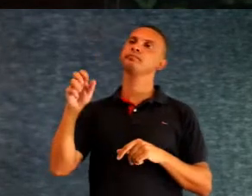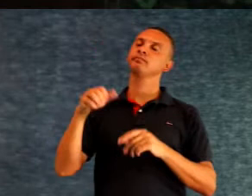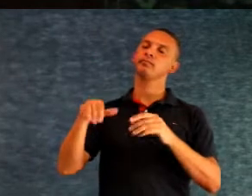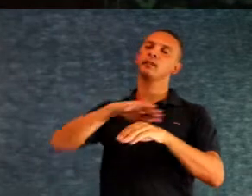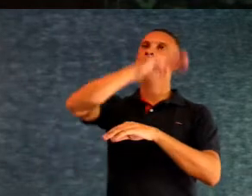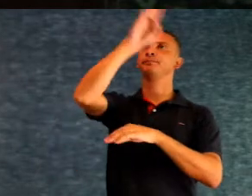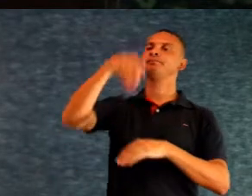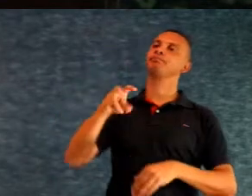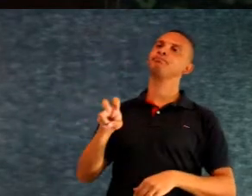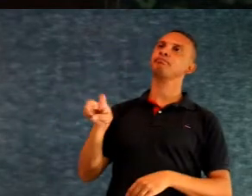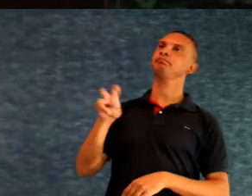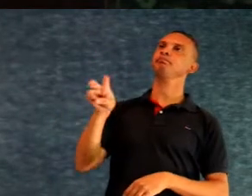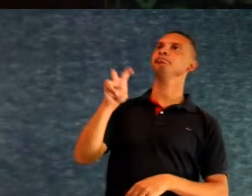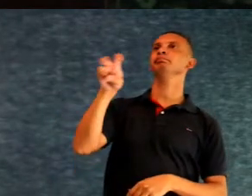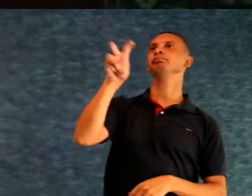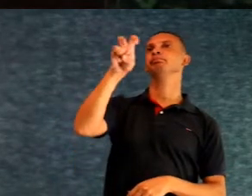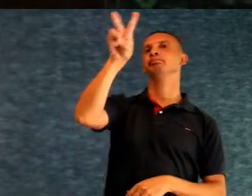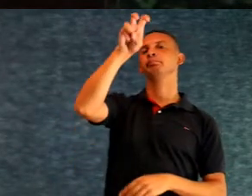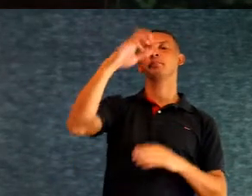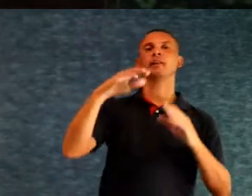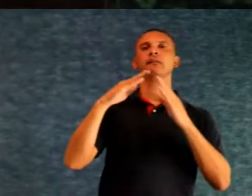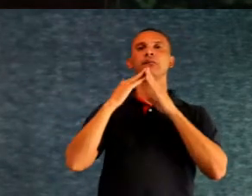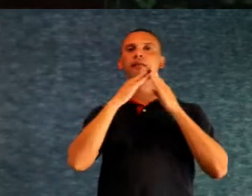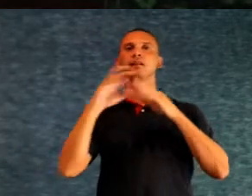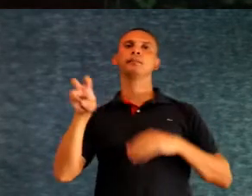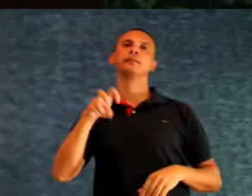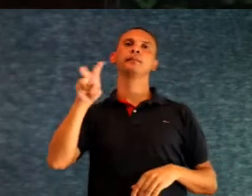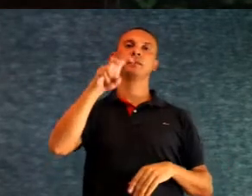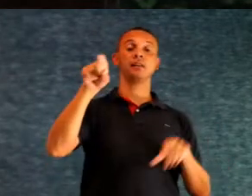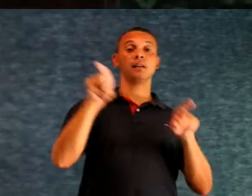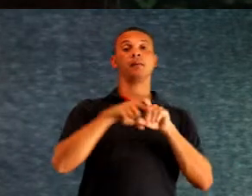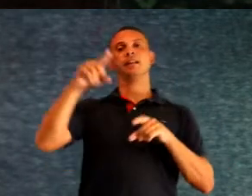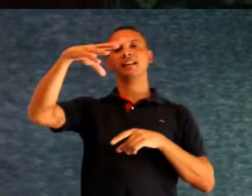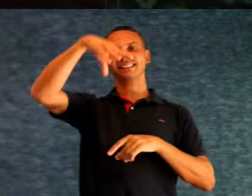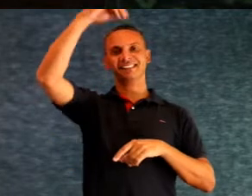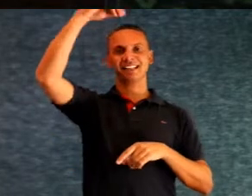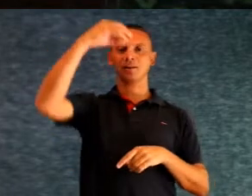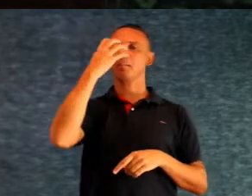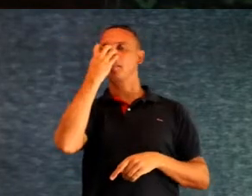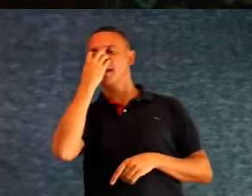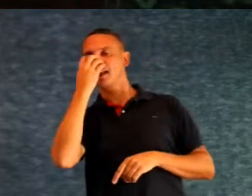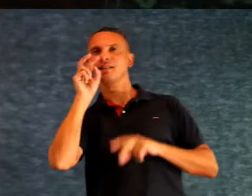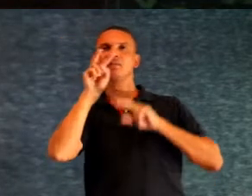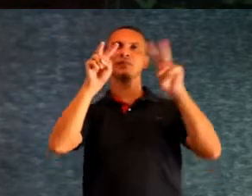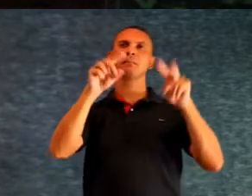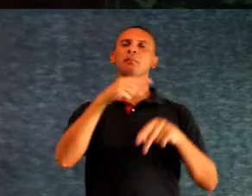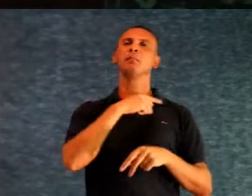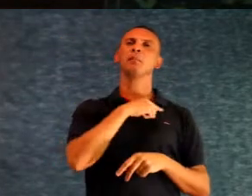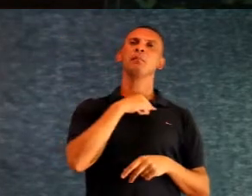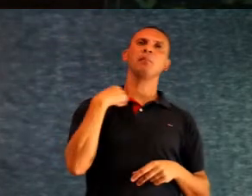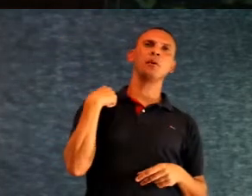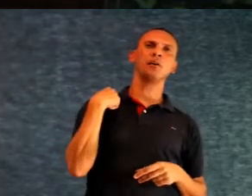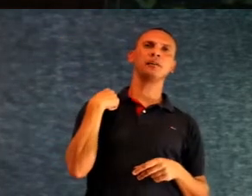Eu acho muito interessante isso. Drummond e Maria Julieta iam passear no cemitério, né? Iam